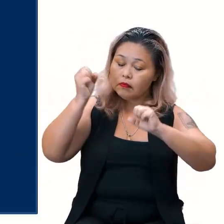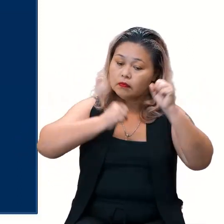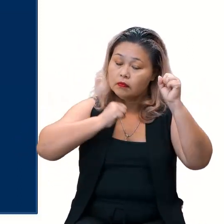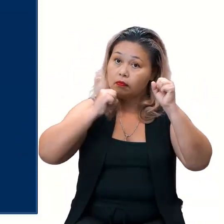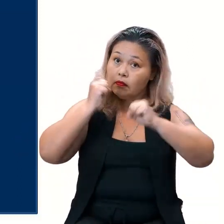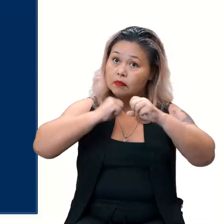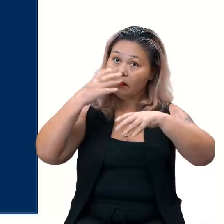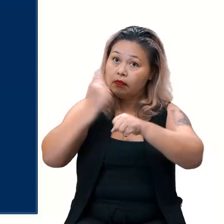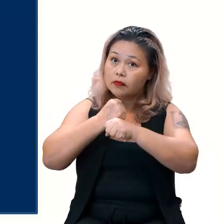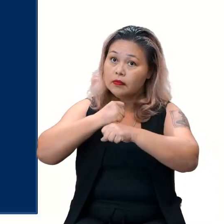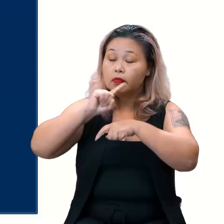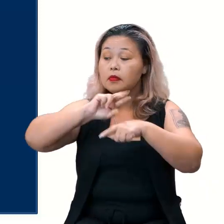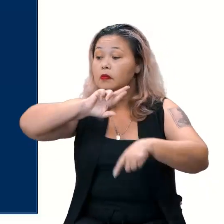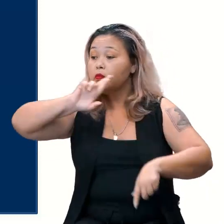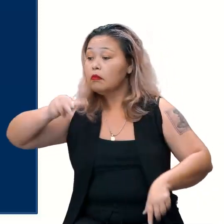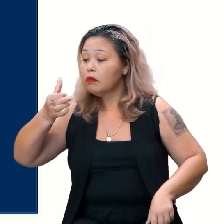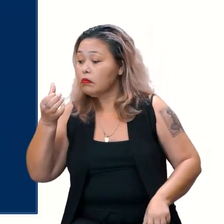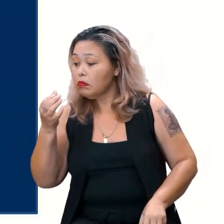60.